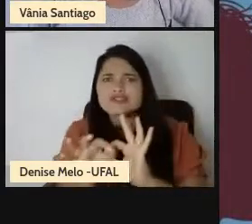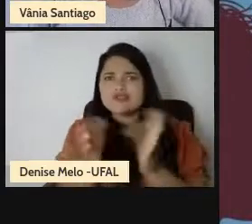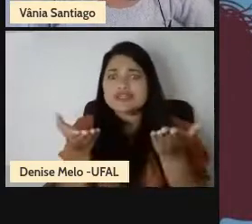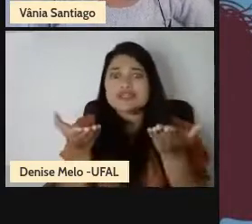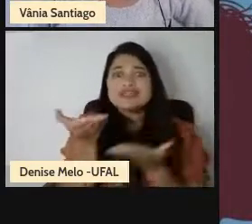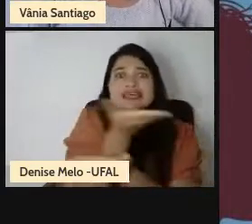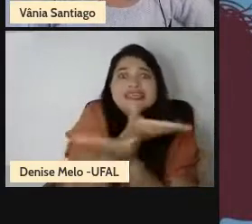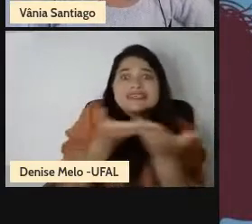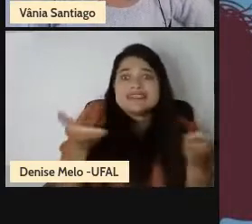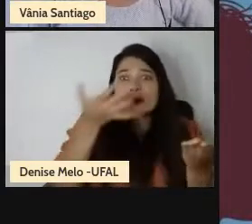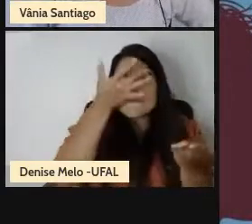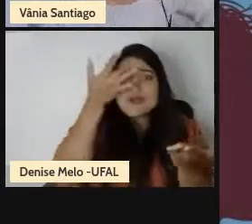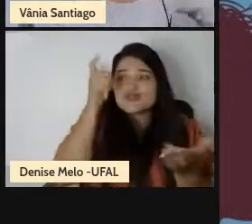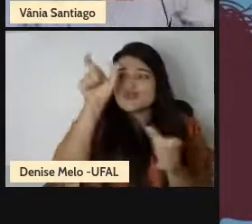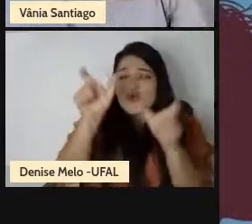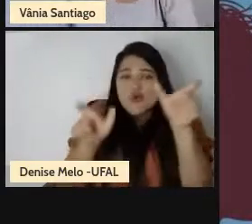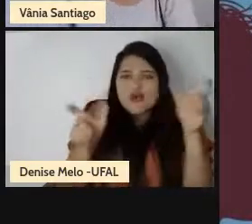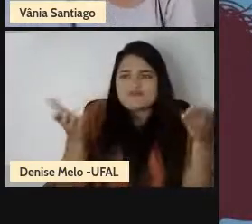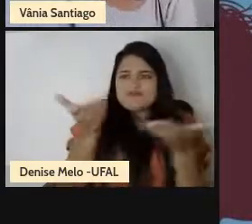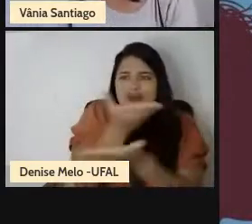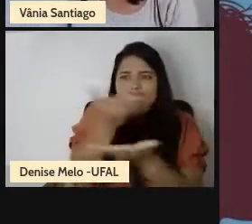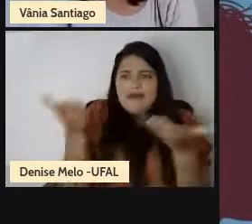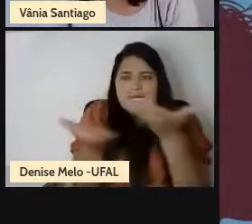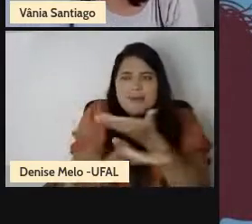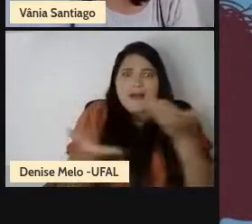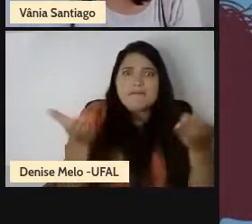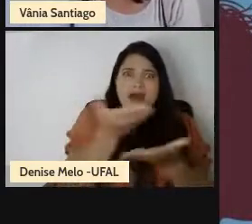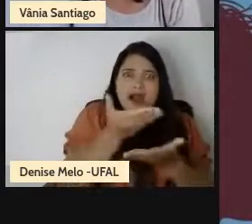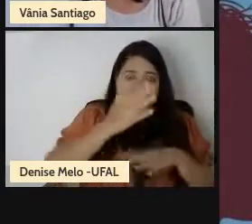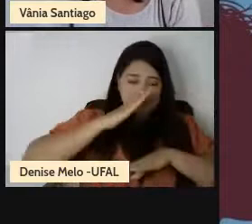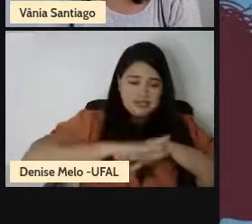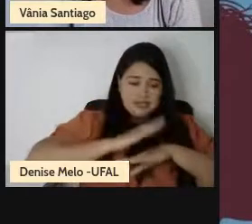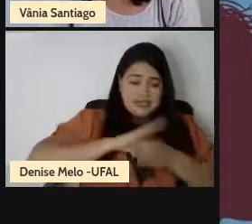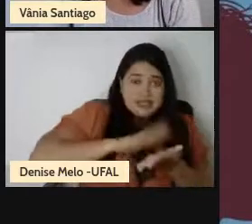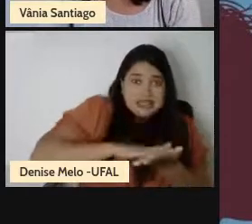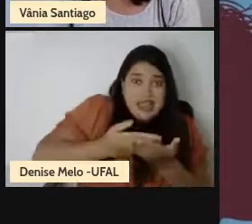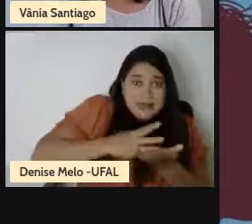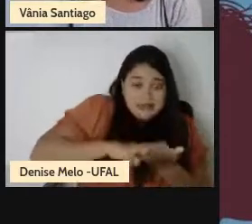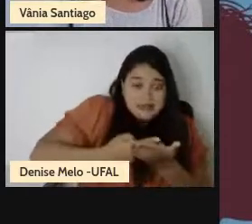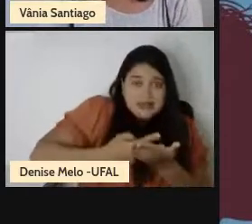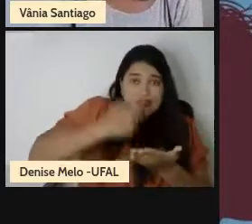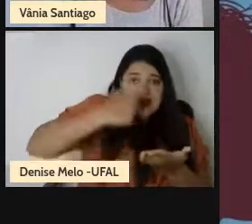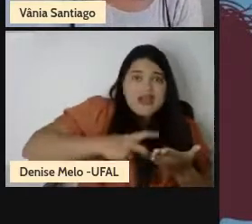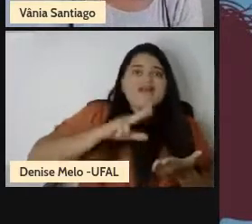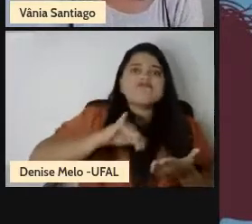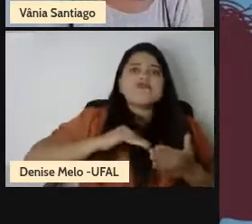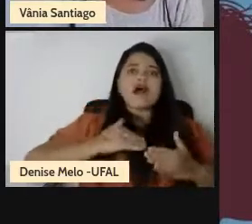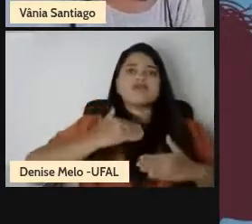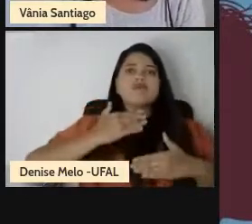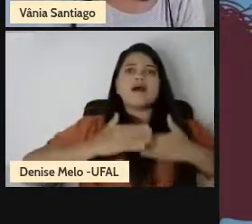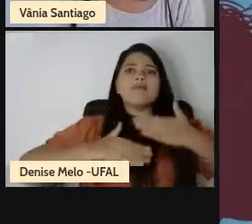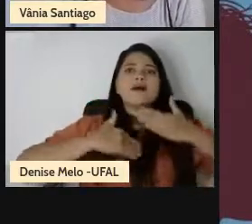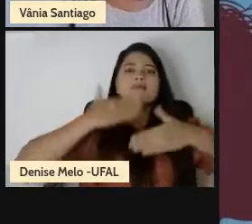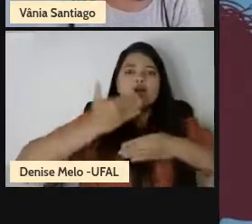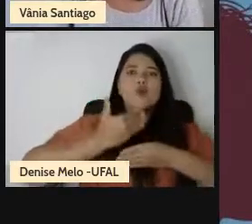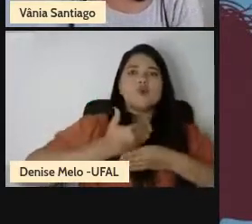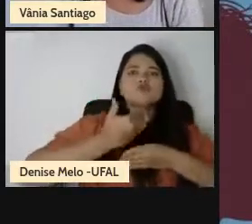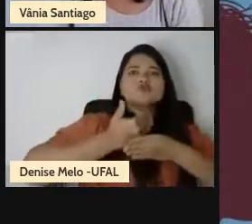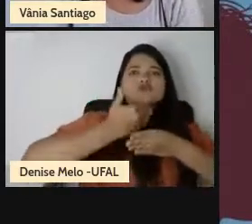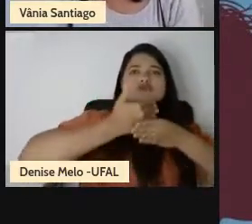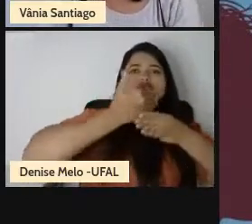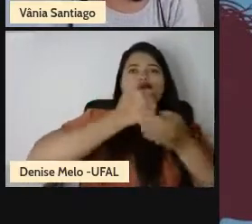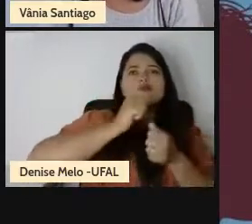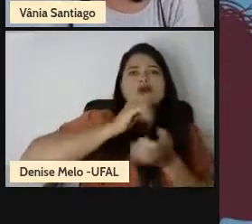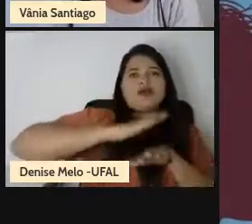pessoas, que a atividade do TIOS vai se construindo. A partir de um contexto que eu trago na tese,